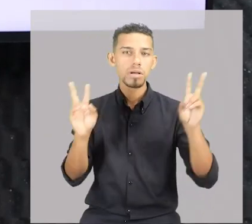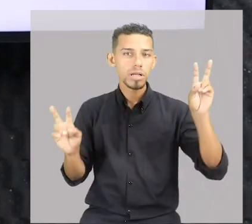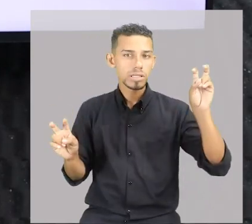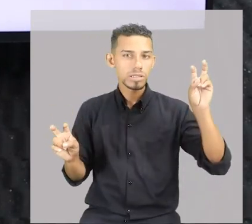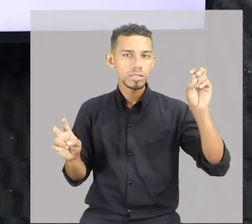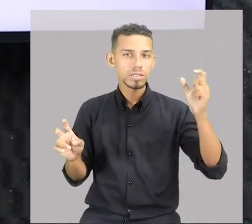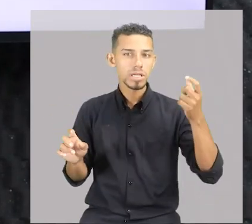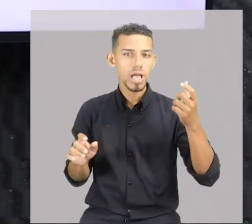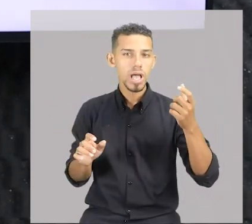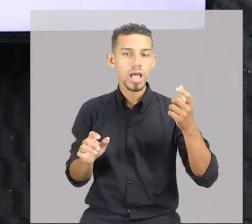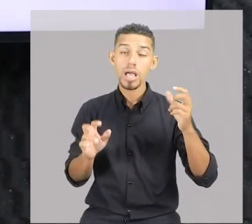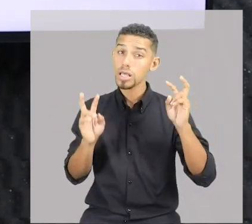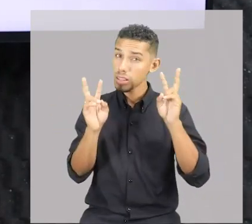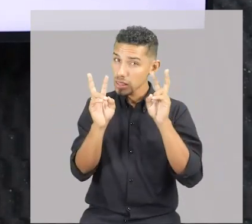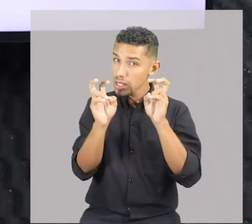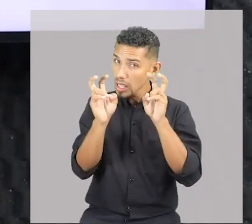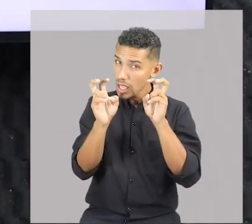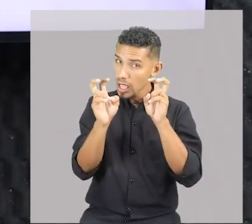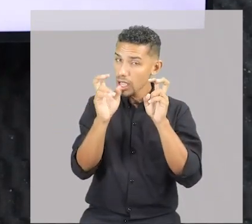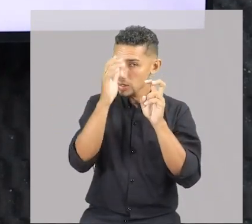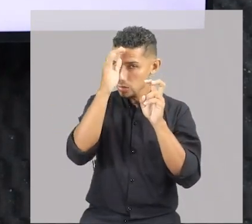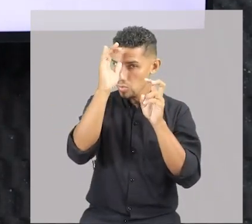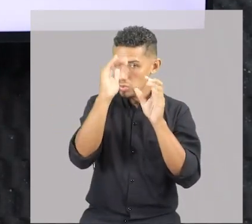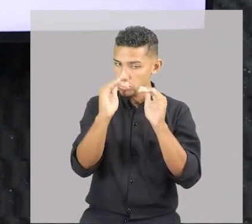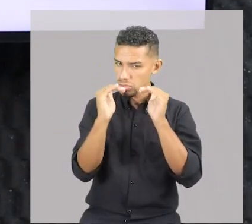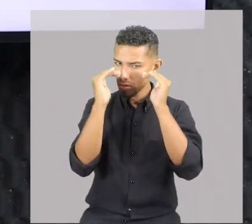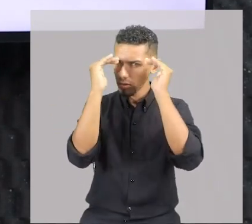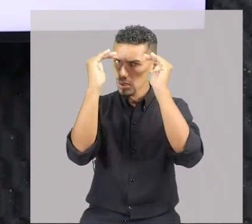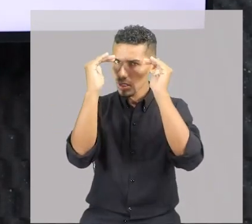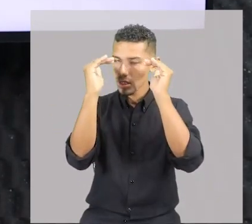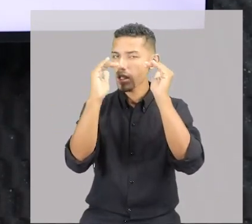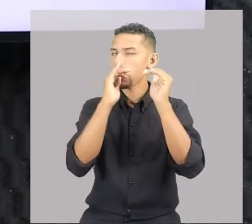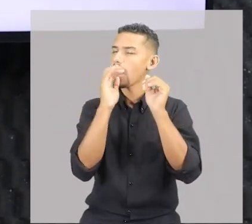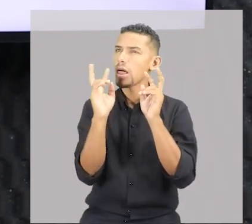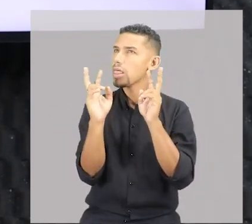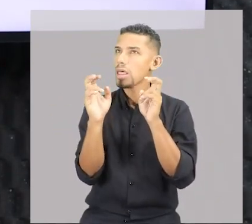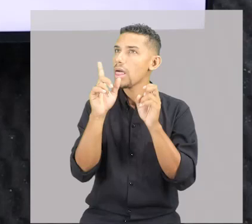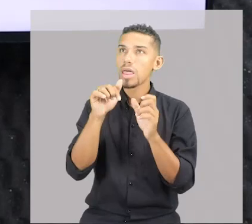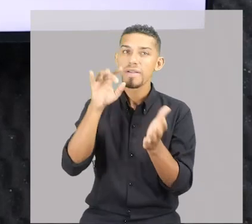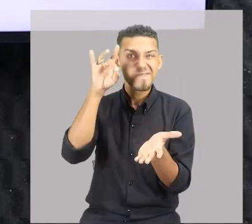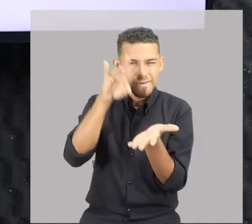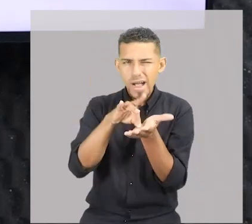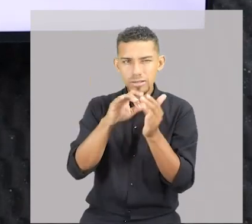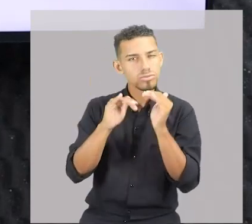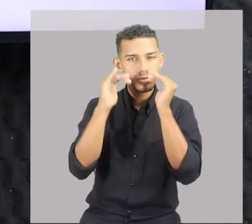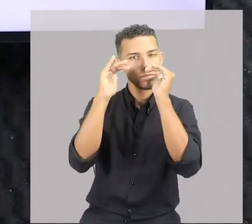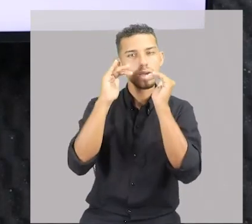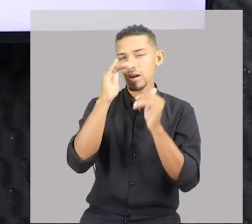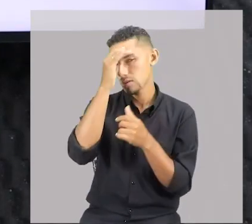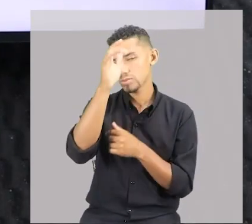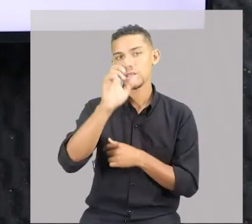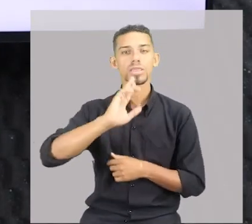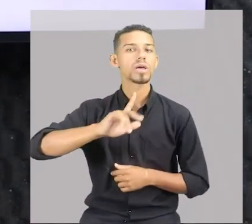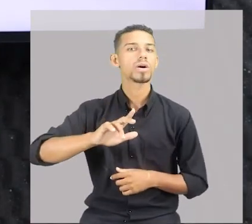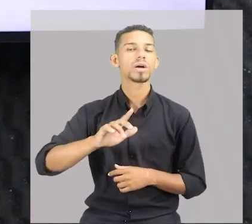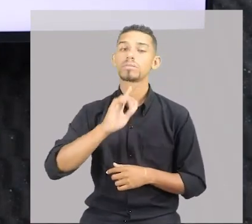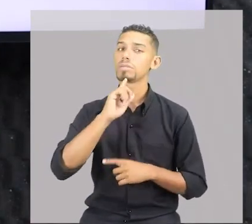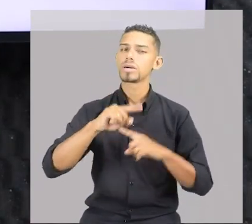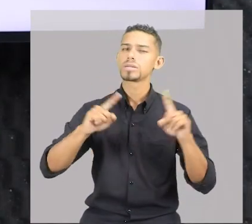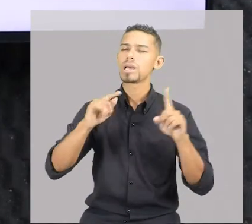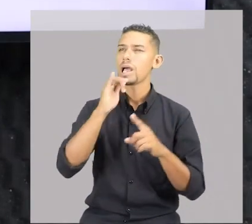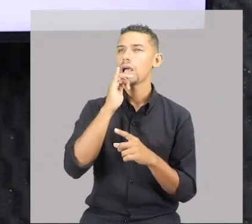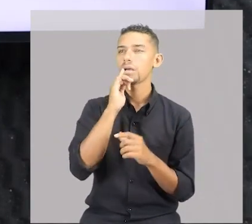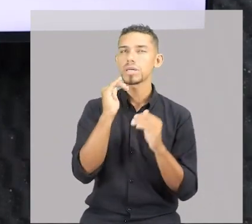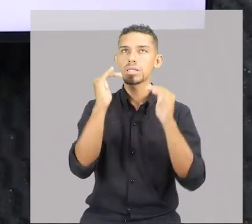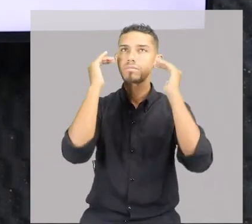cultura, entre aspas, superior, tá? Entre aspas, não quer dizer que seja de fato superior, mas é uma ideia de que existe